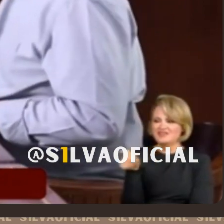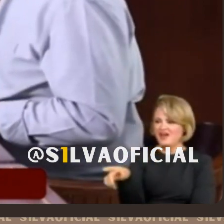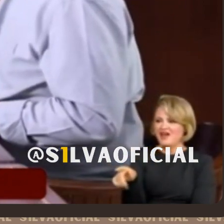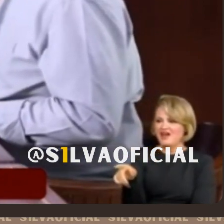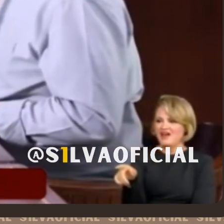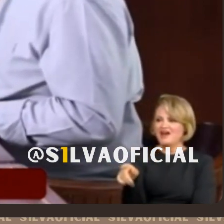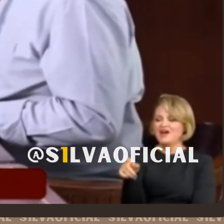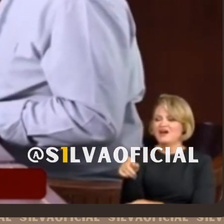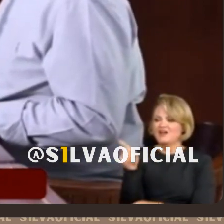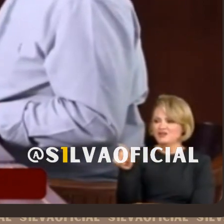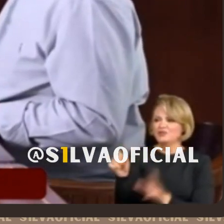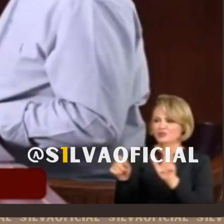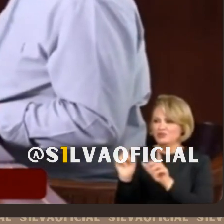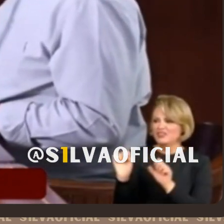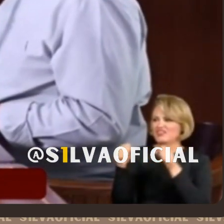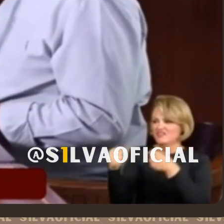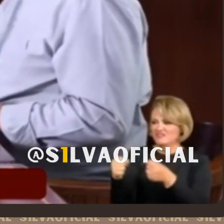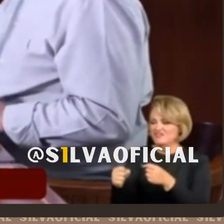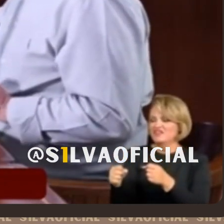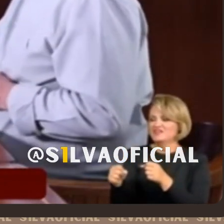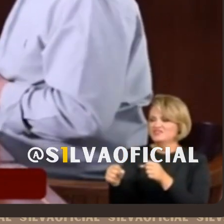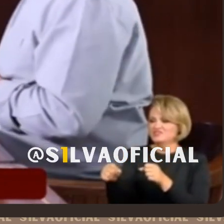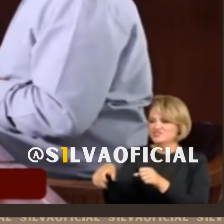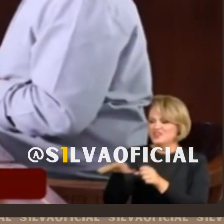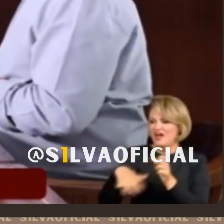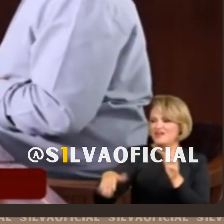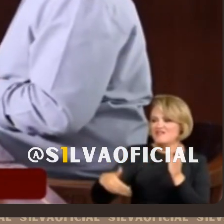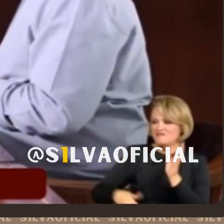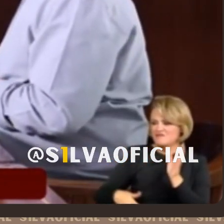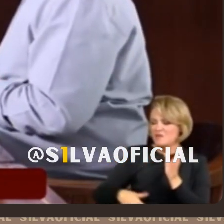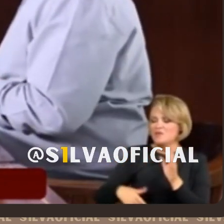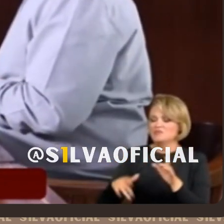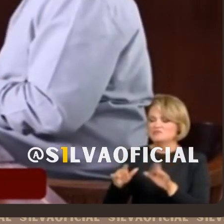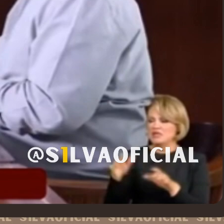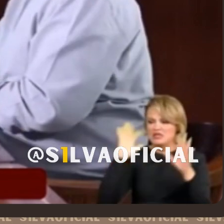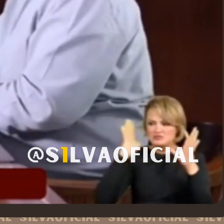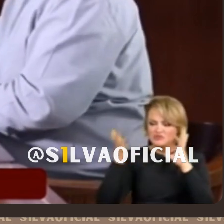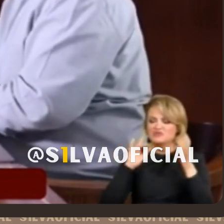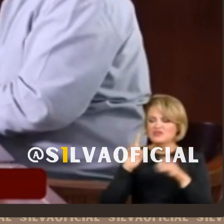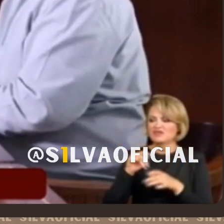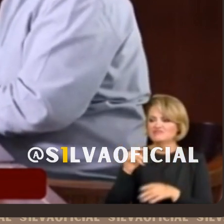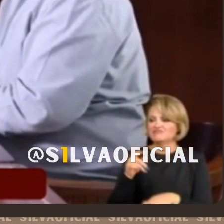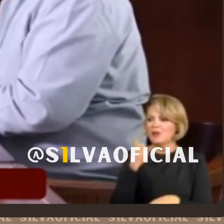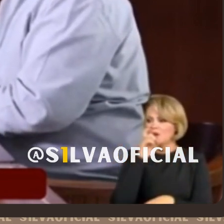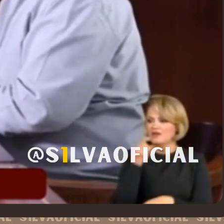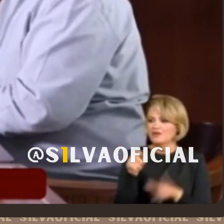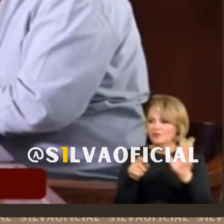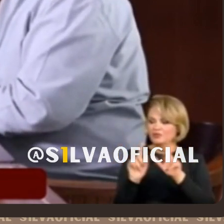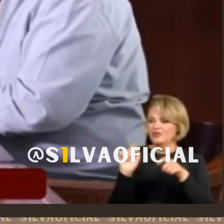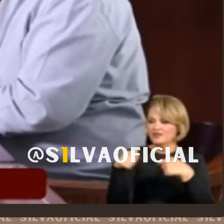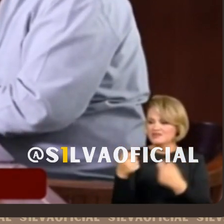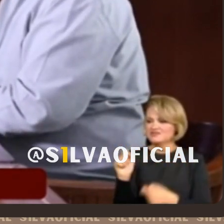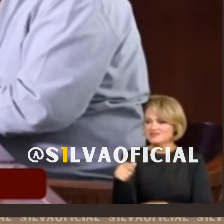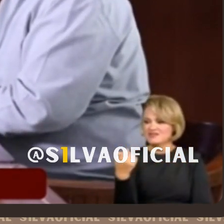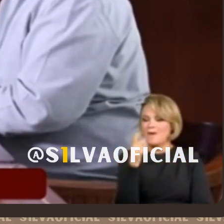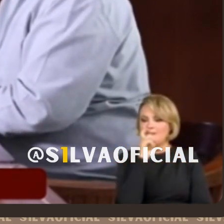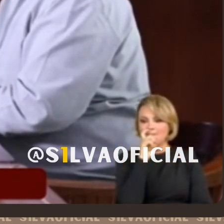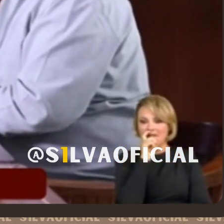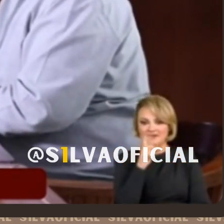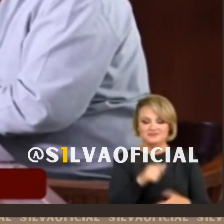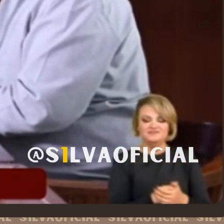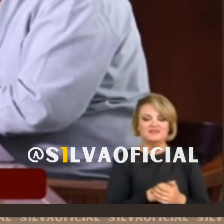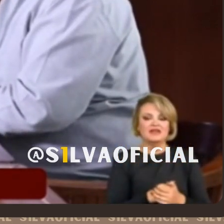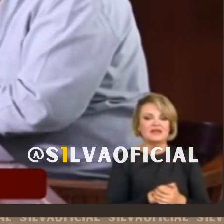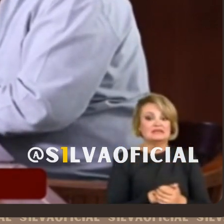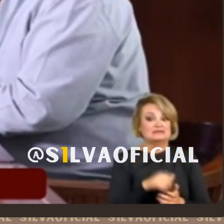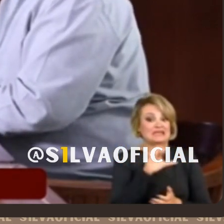sem fome, e obviamente a gente infelizmente está vivendo ainda, né, chegando a 33 milhões de pessoas com fome, é uma coisa